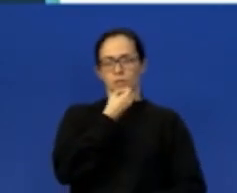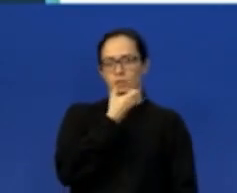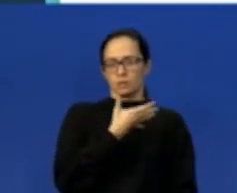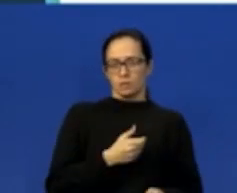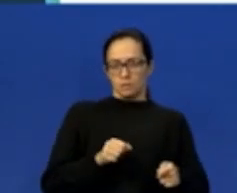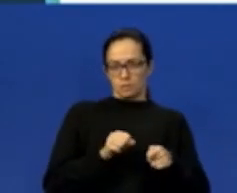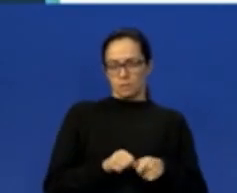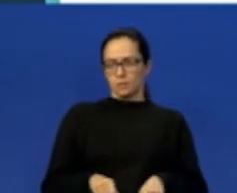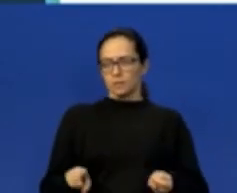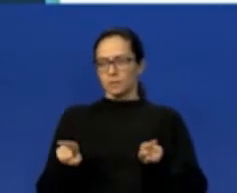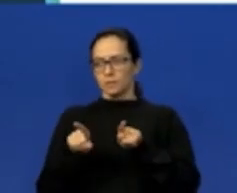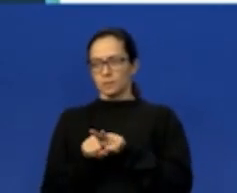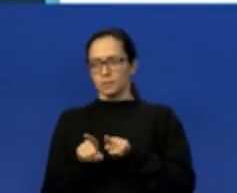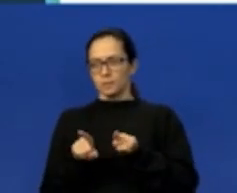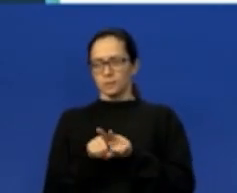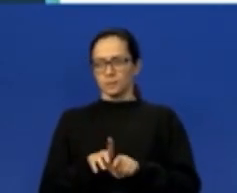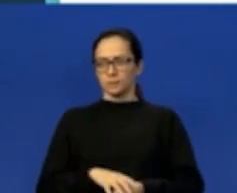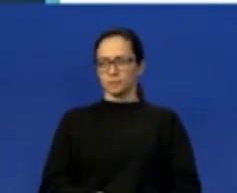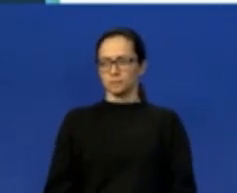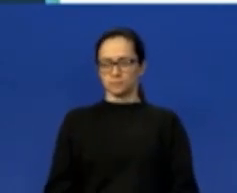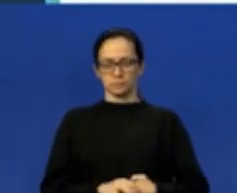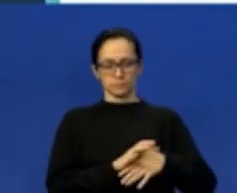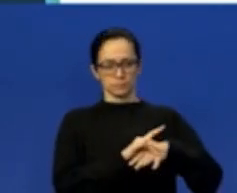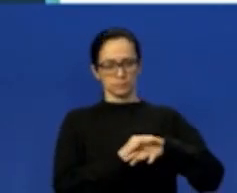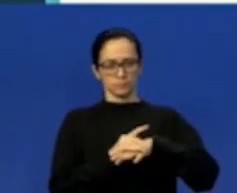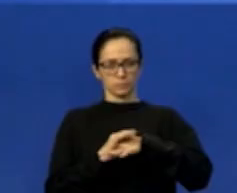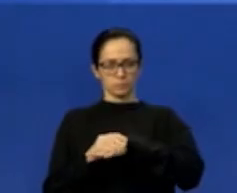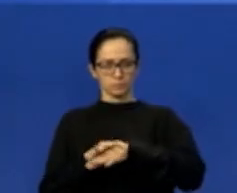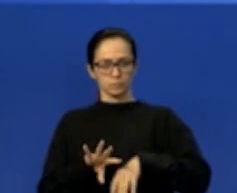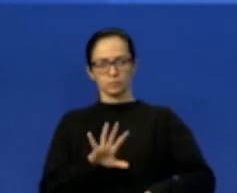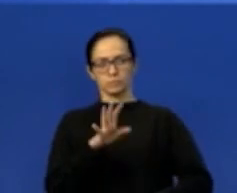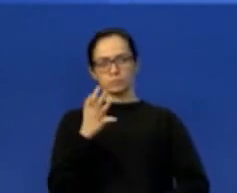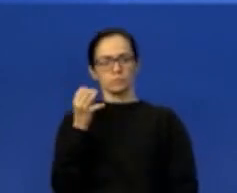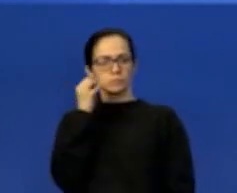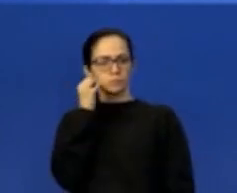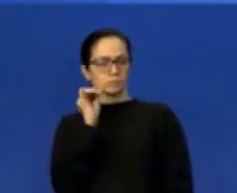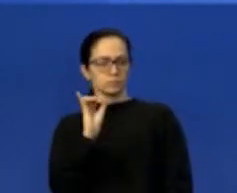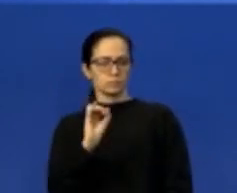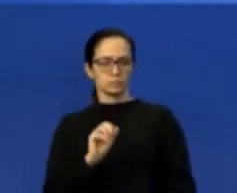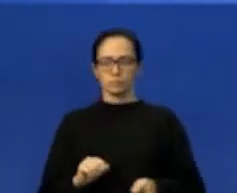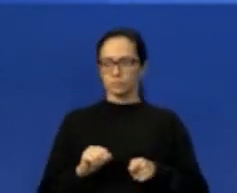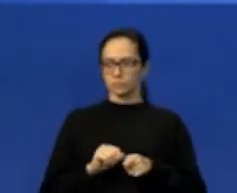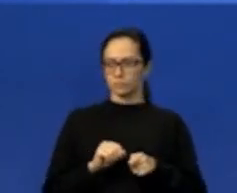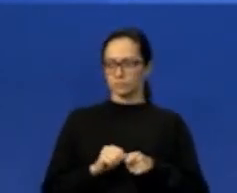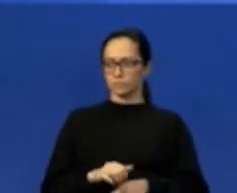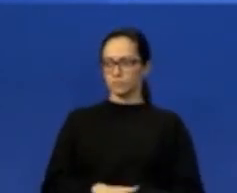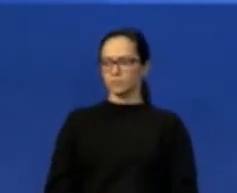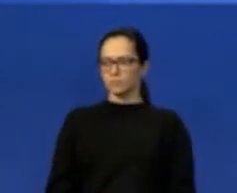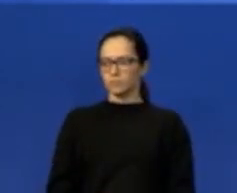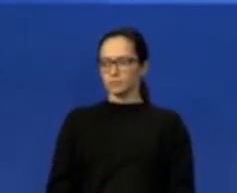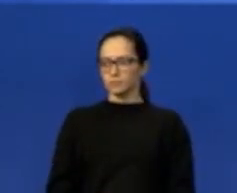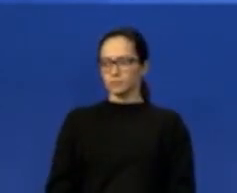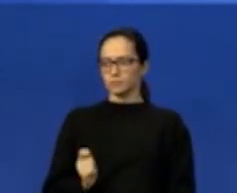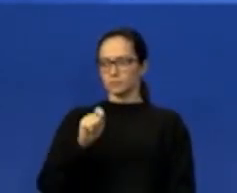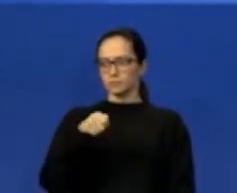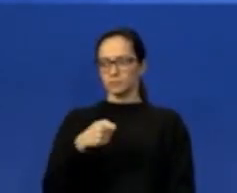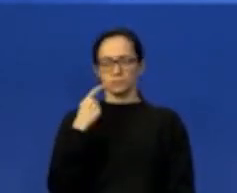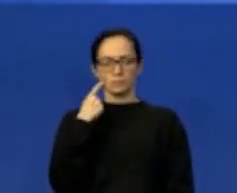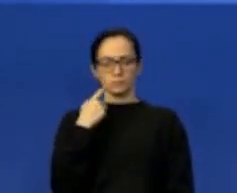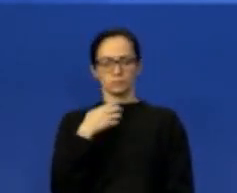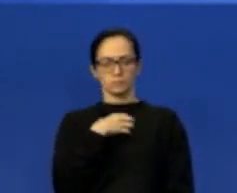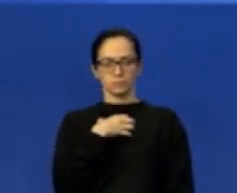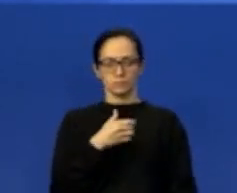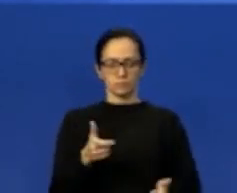e também restringe as doenças silenciosas, ou seja, né, a redução do